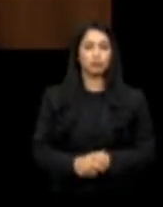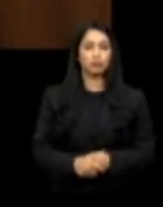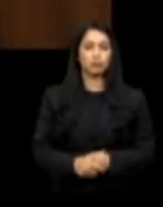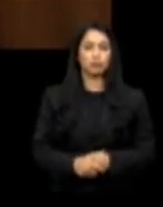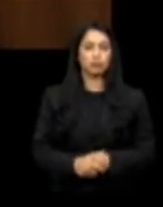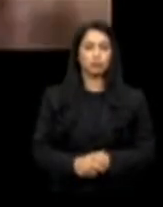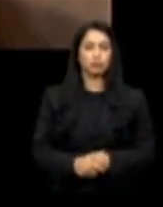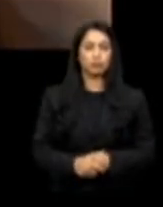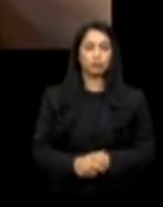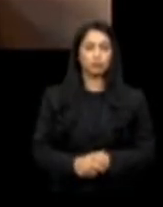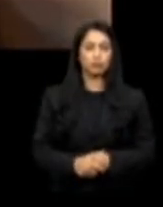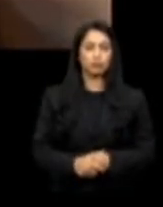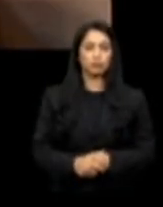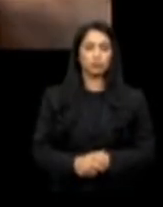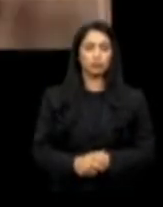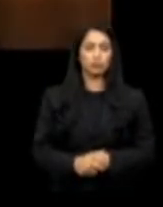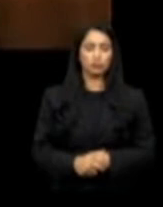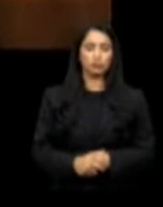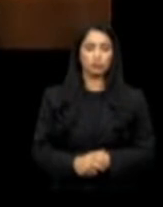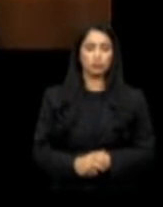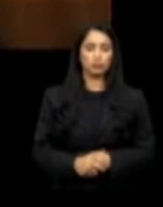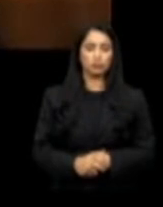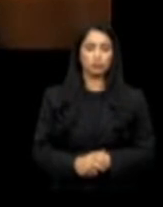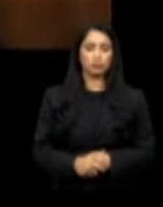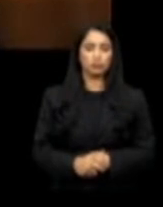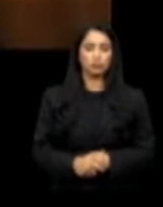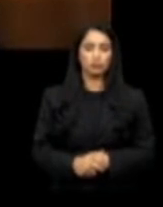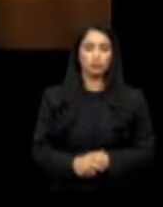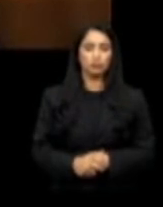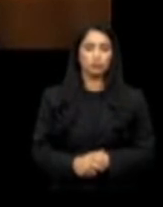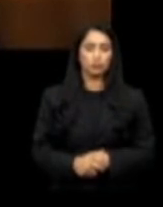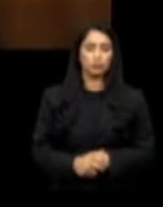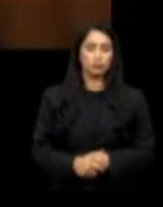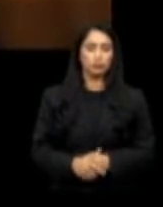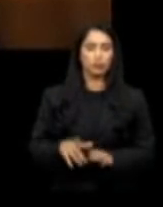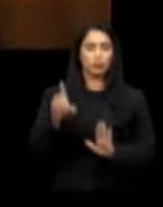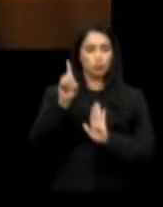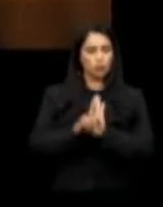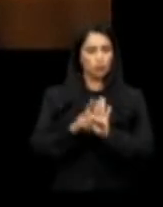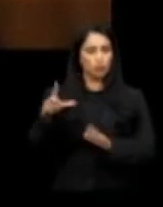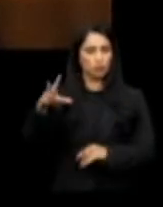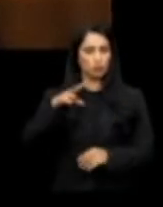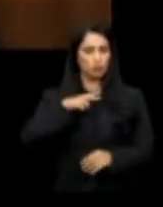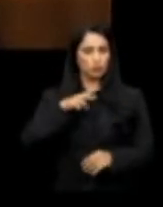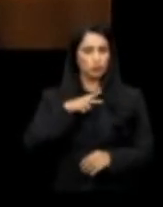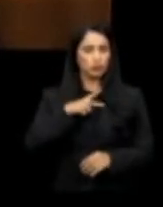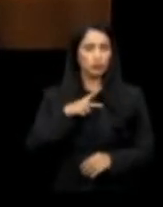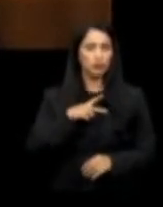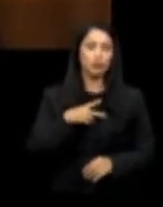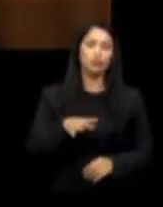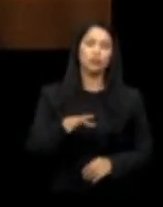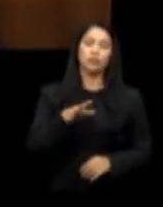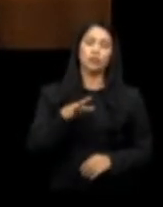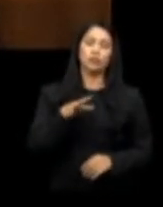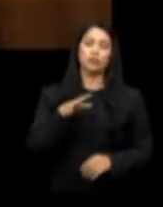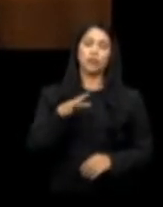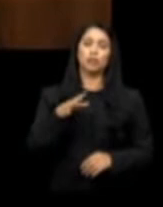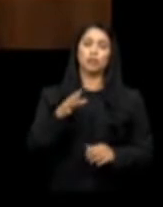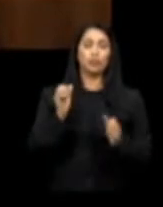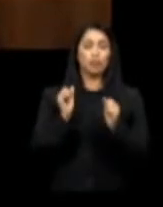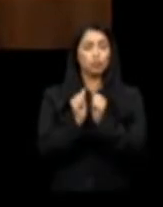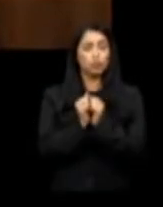orgânicos. O marco identificador da reconceptualização do direito à privacidade coincide com o